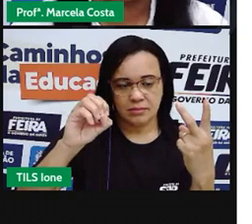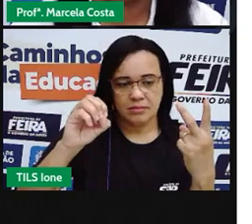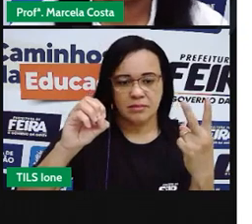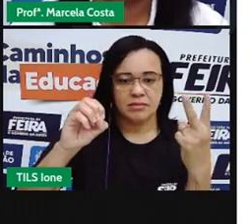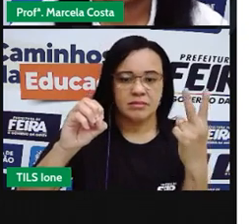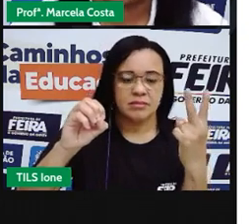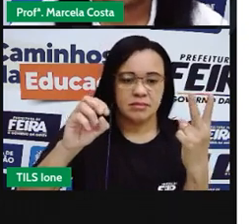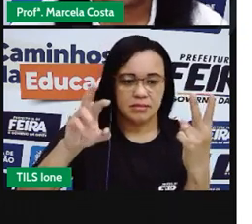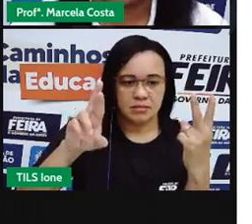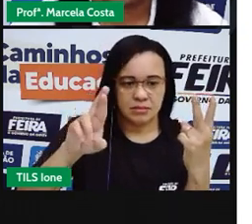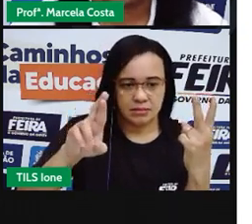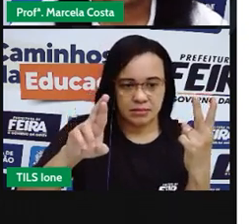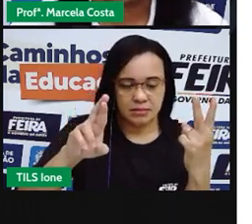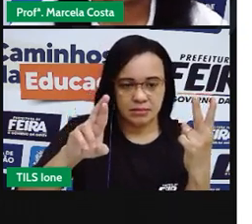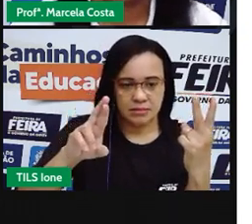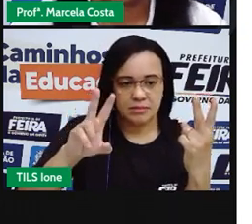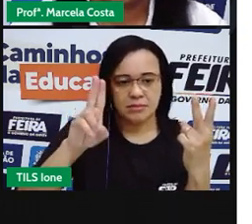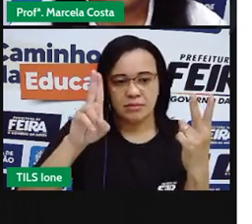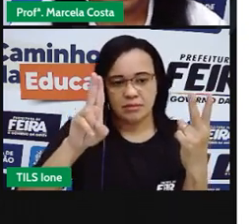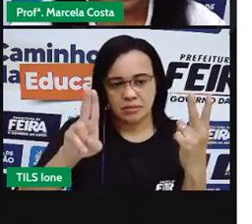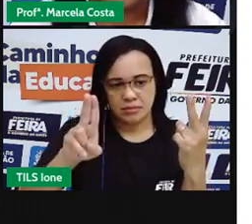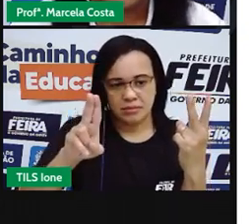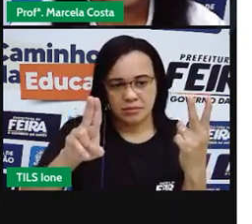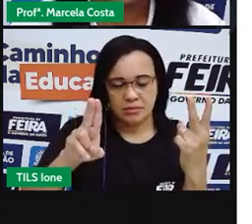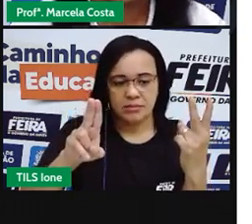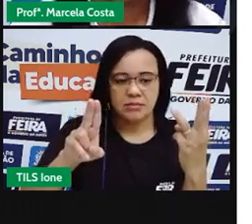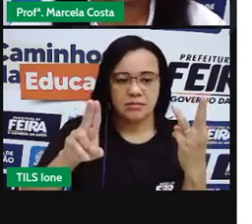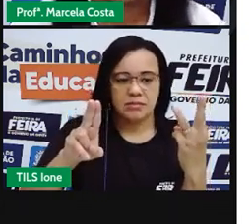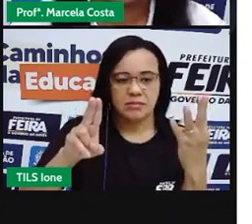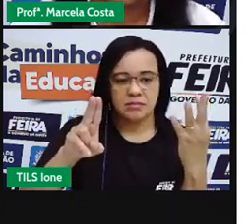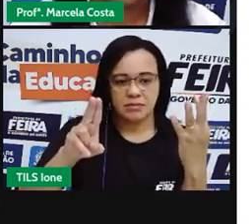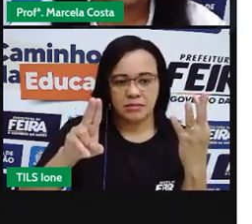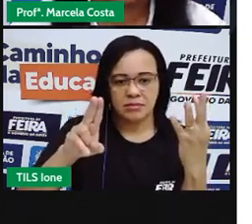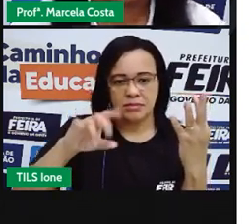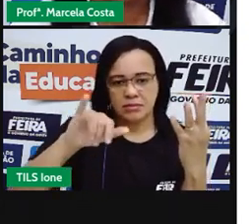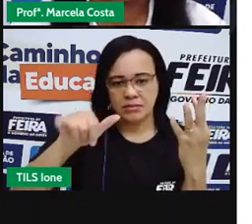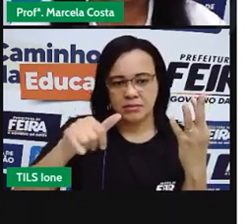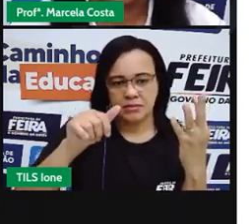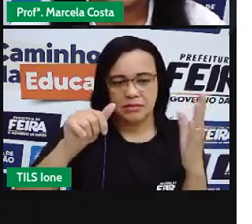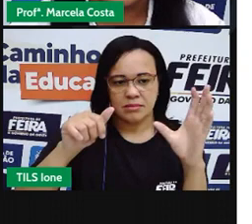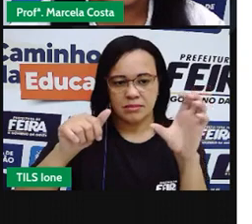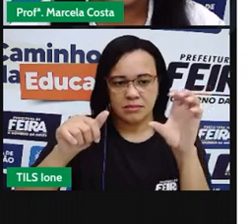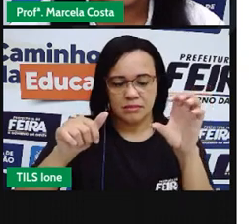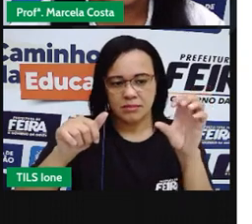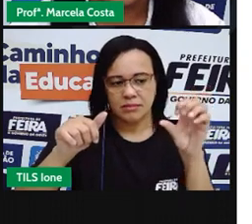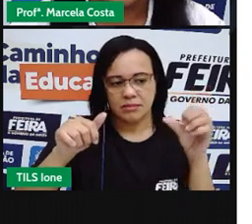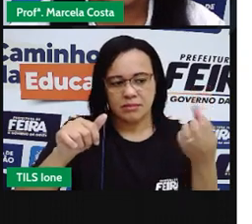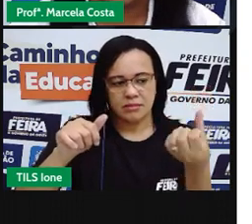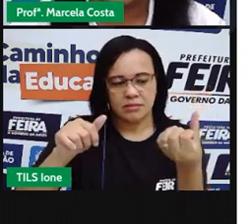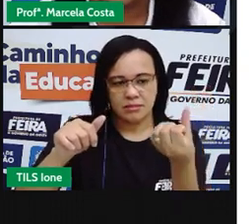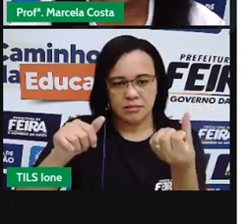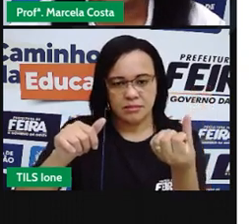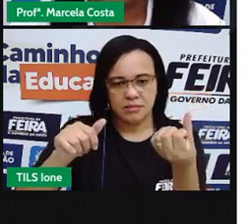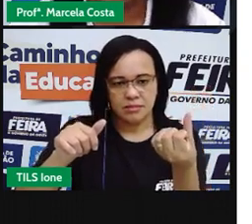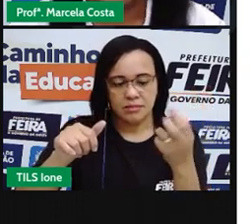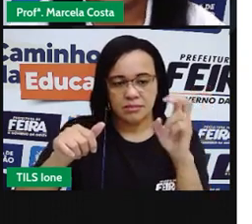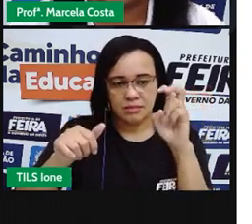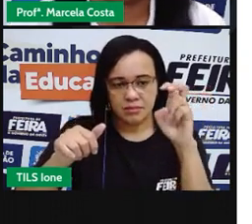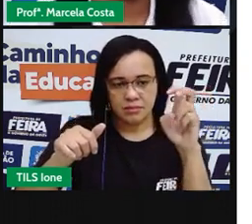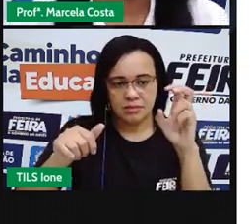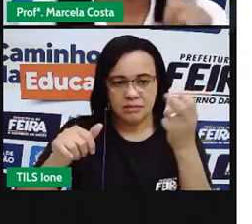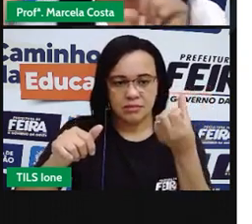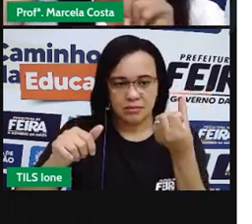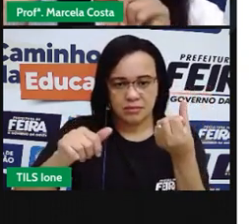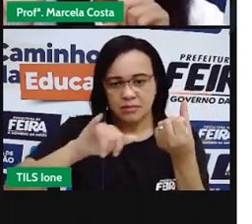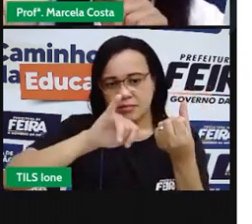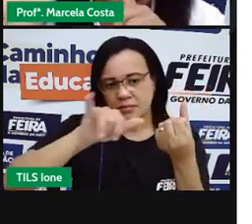duas, três, quatro, cinco, seis. Essa é uma